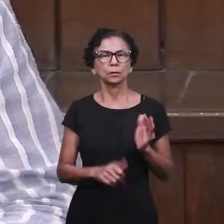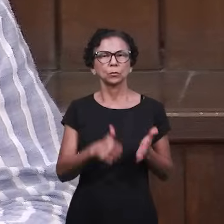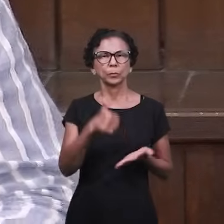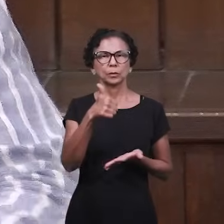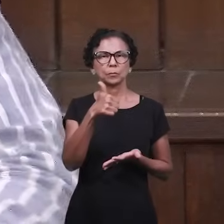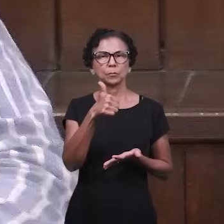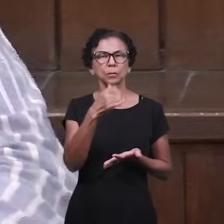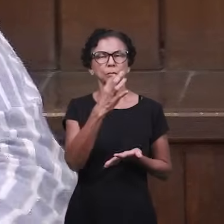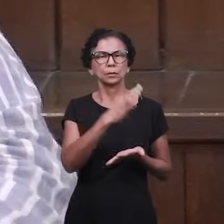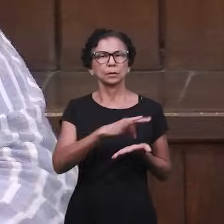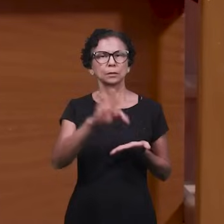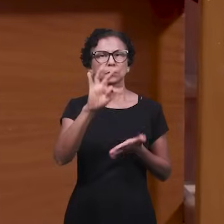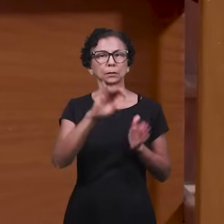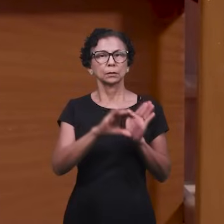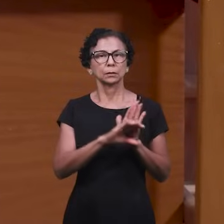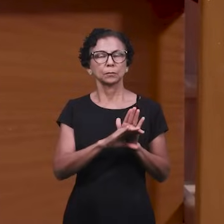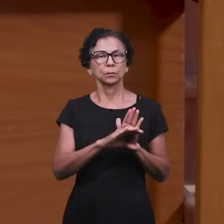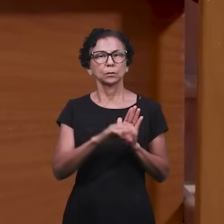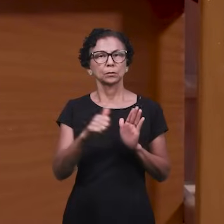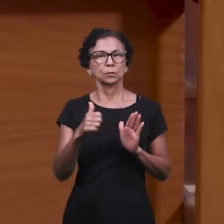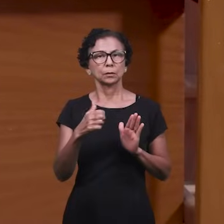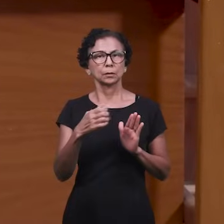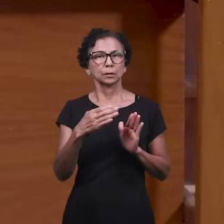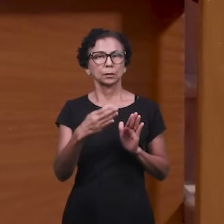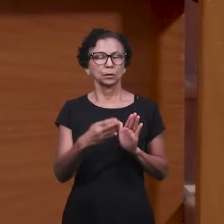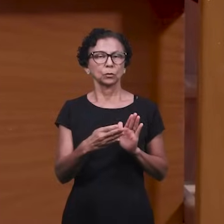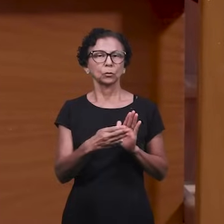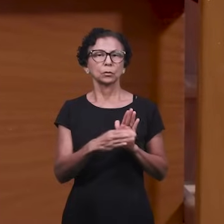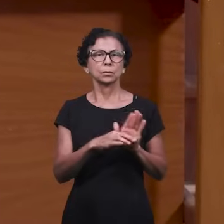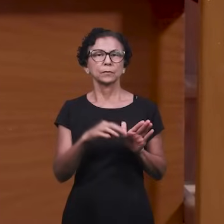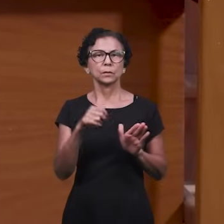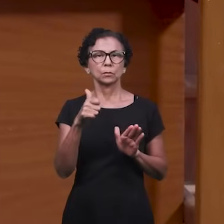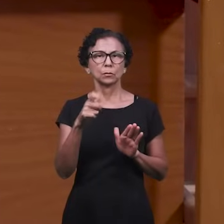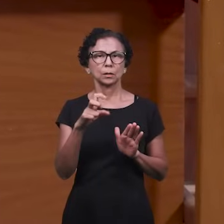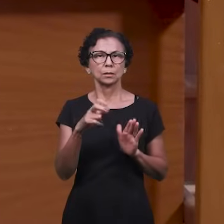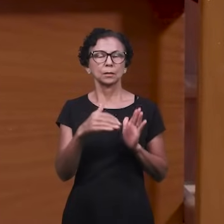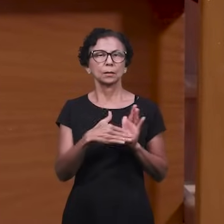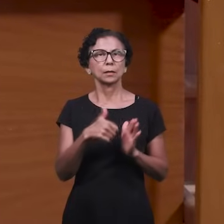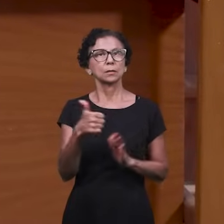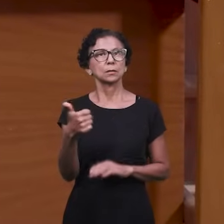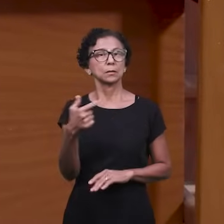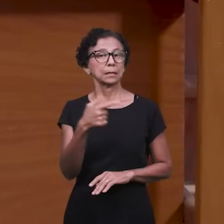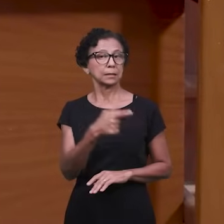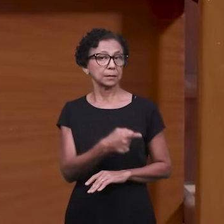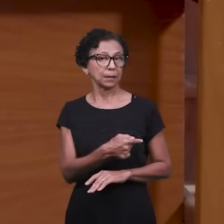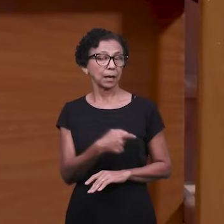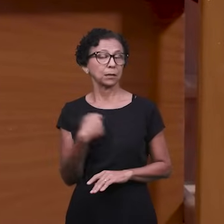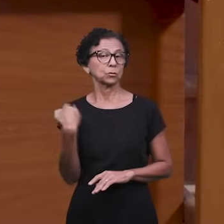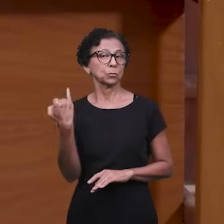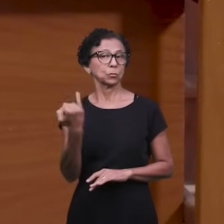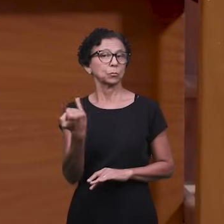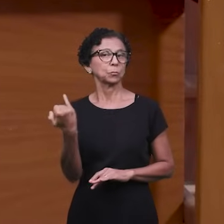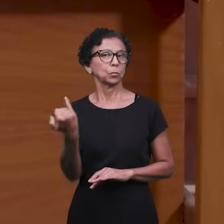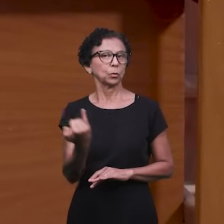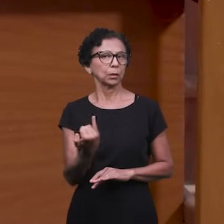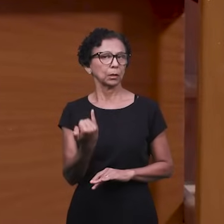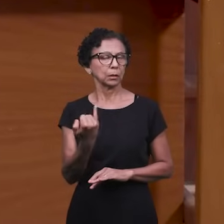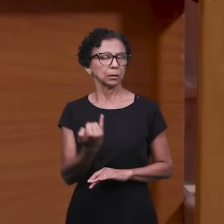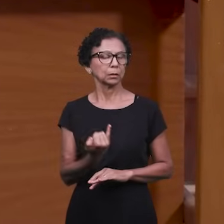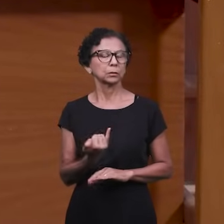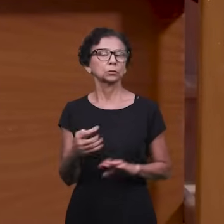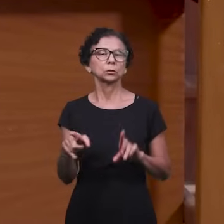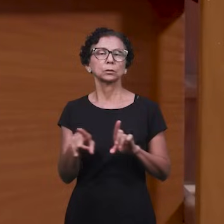e 17, né? É um texto também que é importante que os irmãos estejam